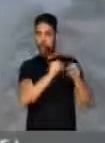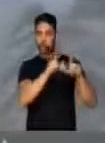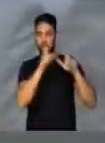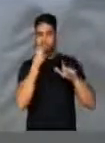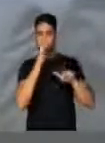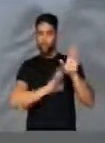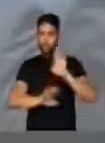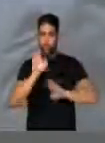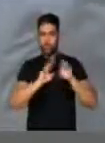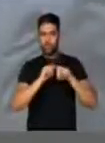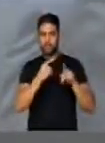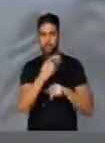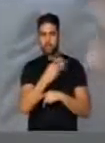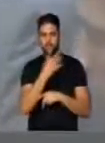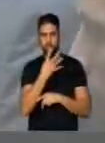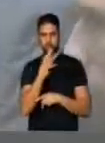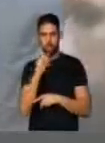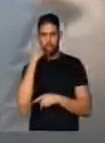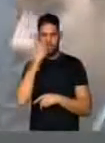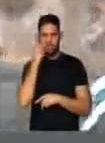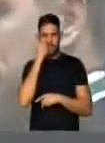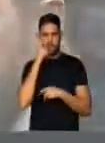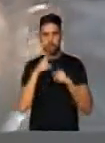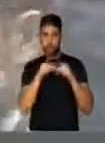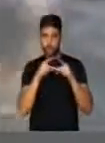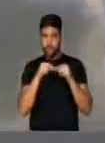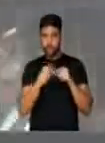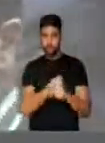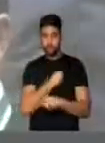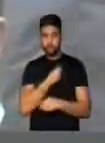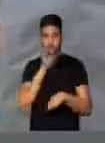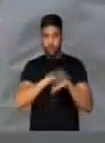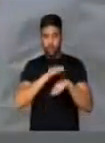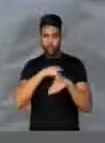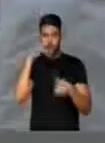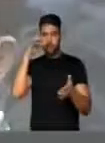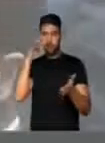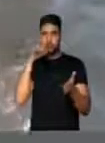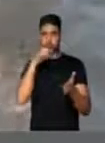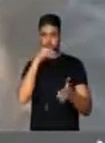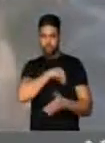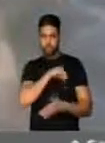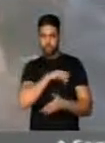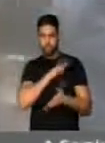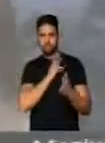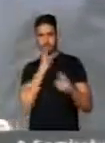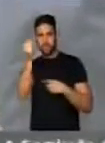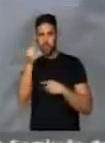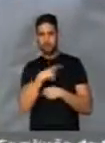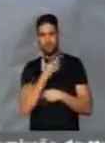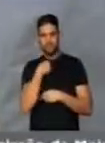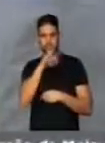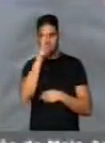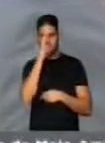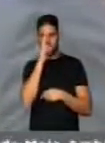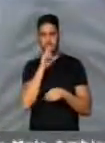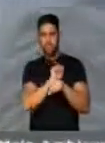prudência. Nós temos 340 deputados em Brasília. Muitos marcaram a presença e saíram para ir jantar esperando a